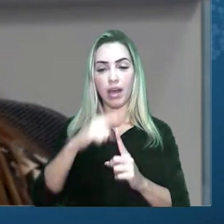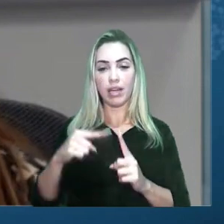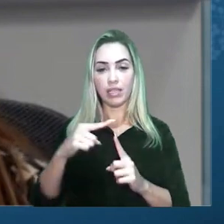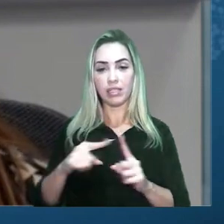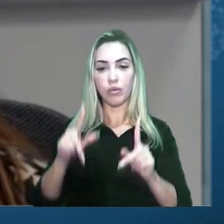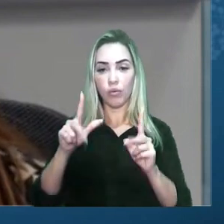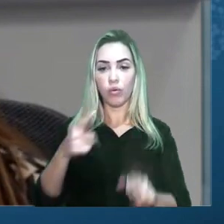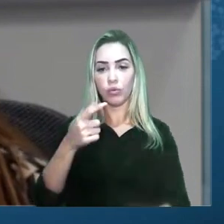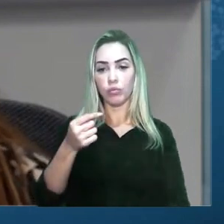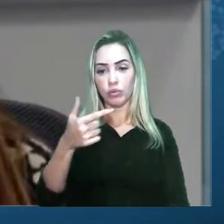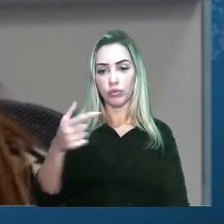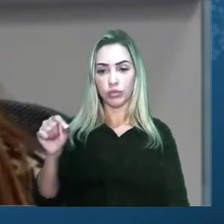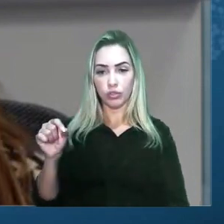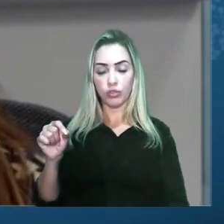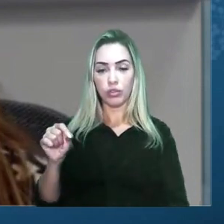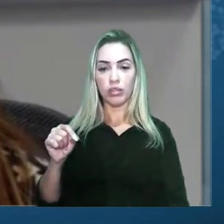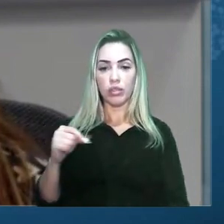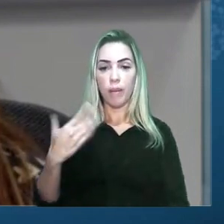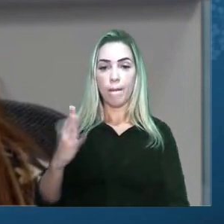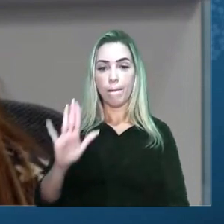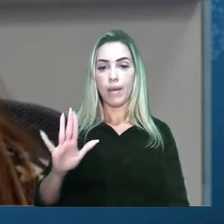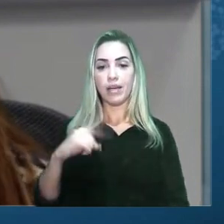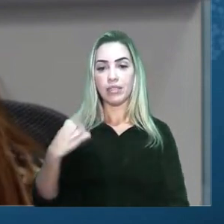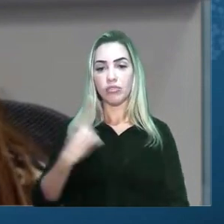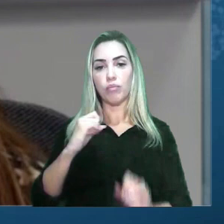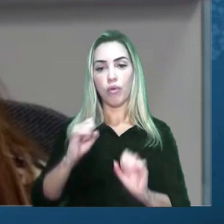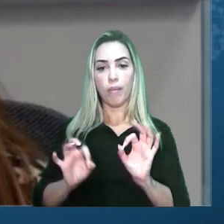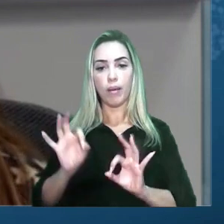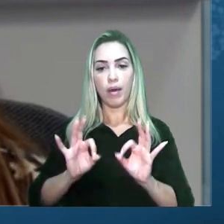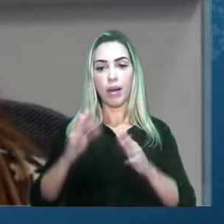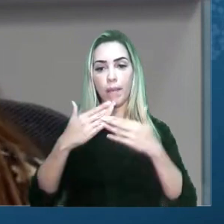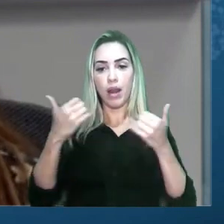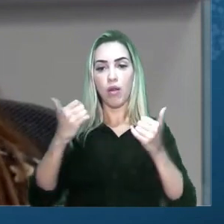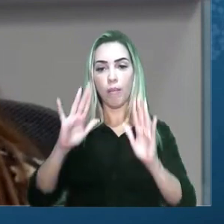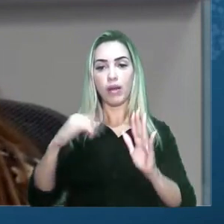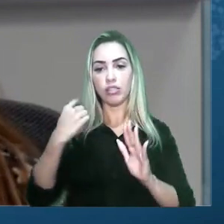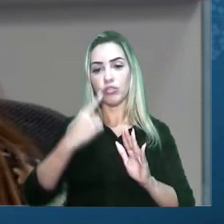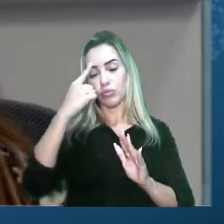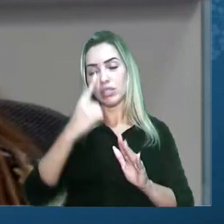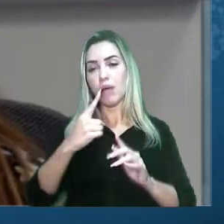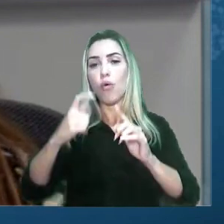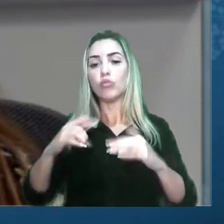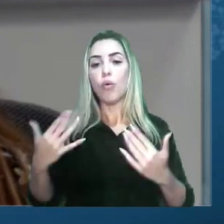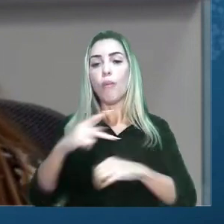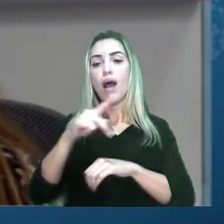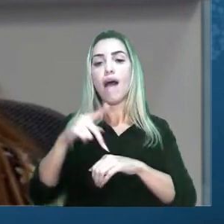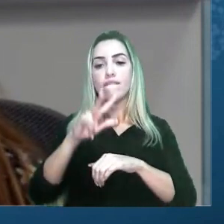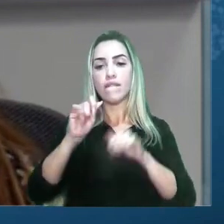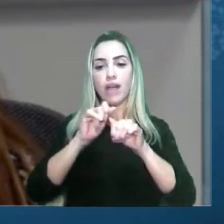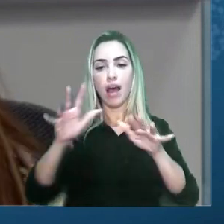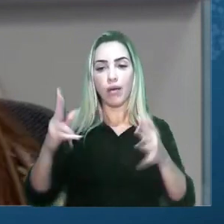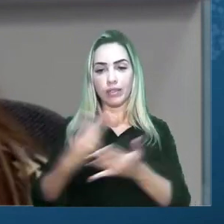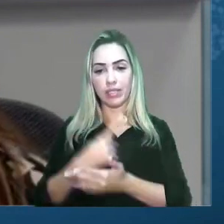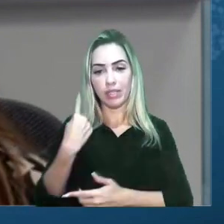de 2020. Mas a gente pode se preparar melhor, mas a gente não sabe de qual país isso virá, e é difícil de prever.